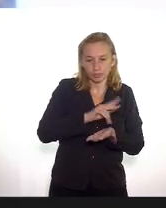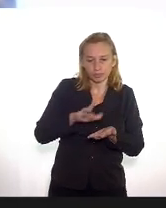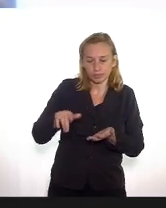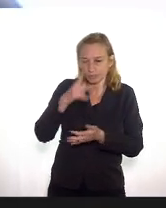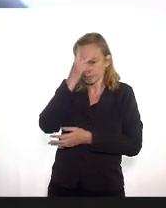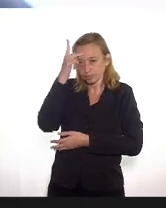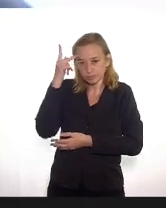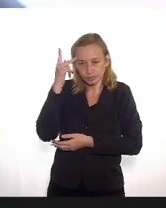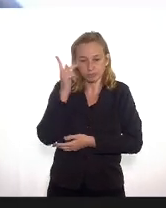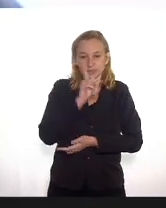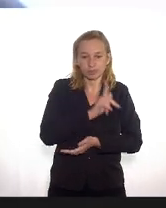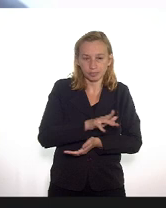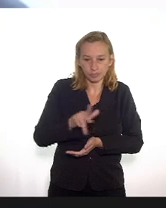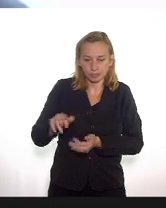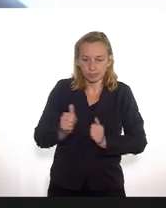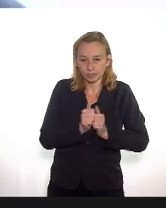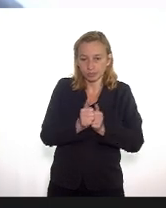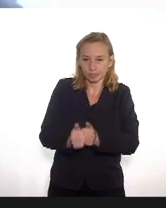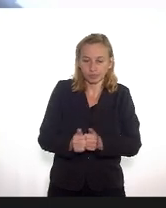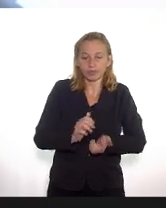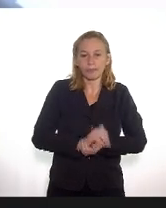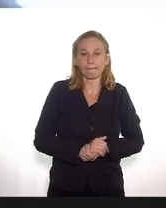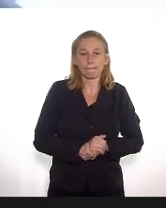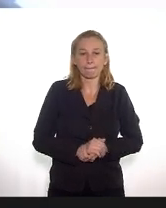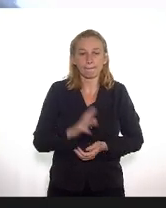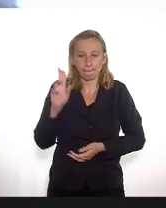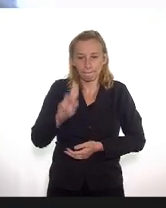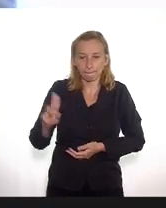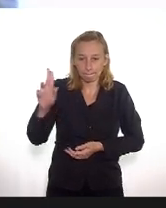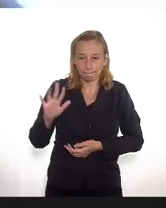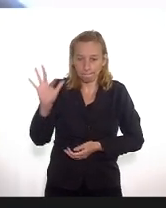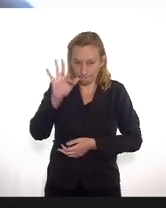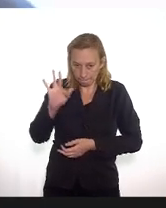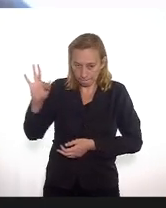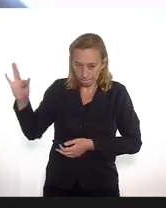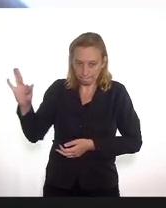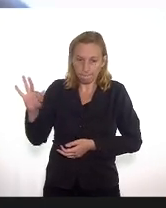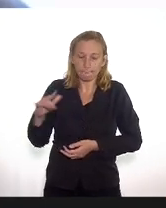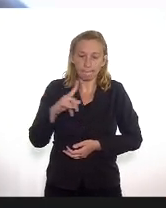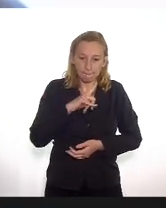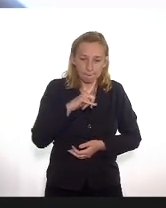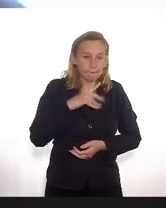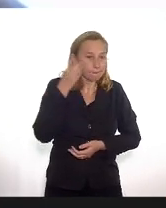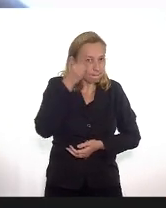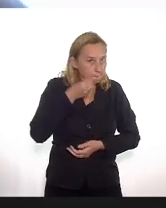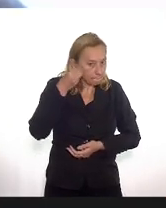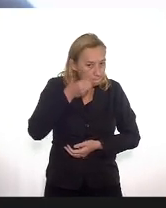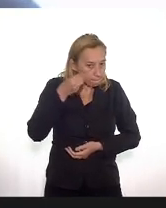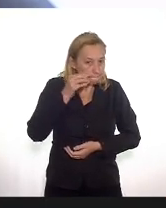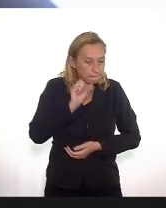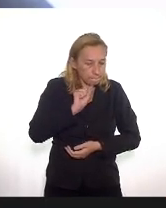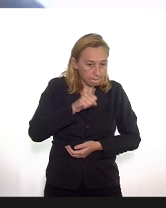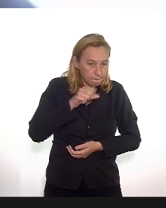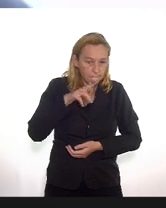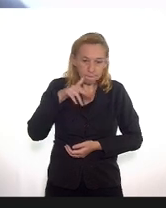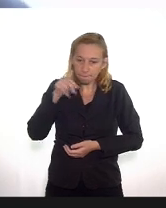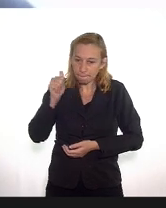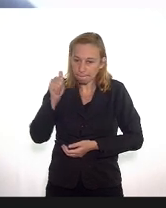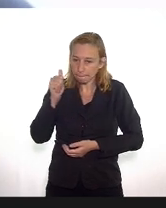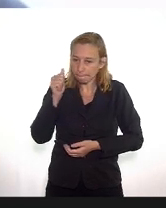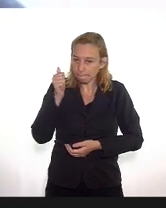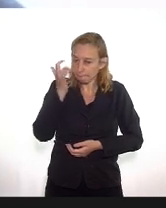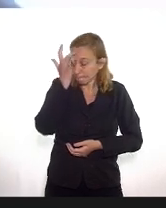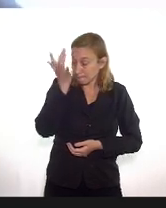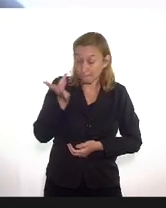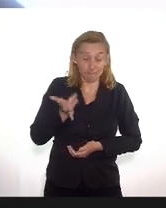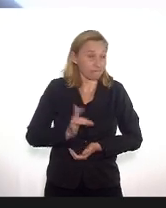pessoas, diferentes segmentos, a Universidade Federal Fluminense, ela tem essa experiência, nunca é fácil,